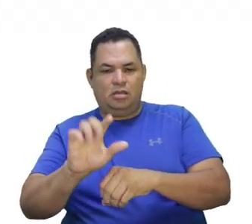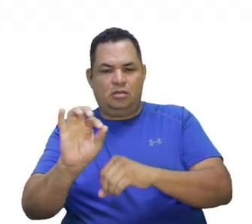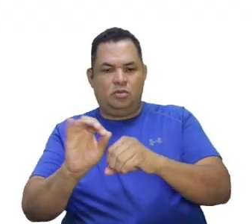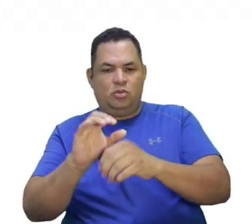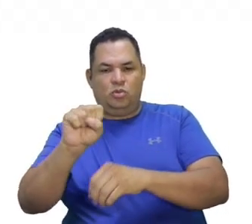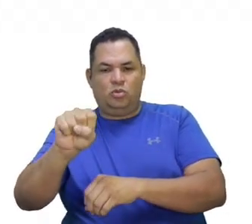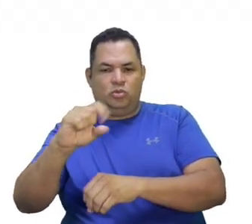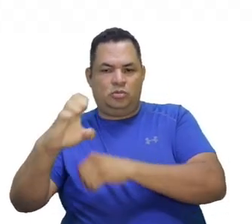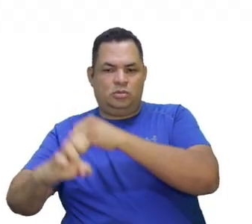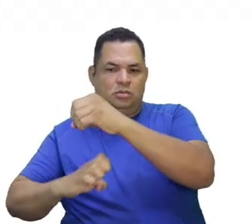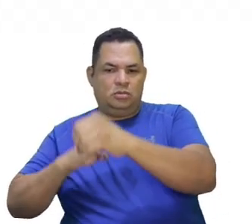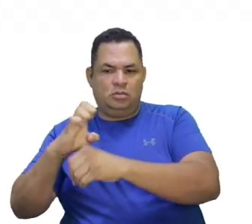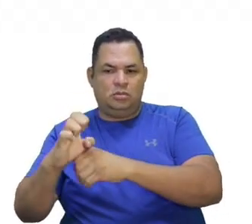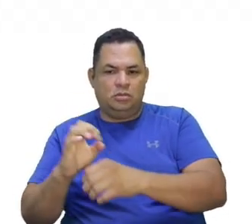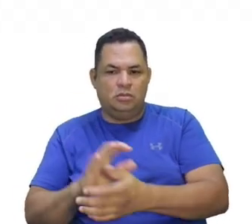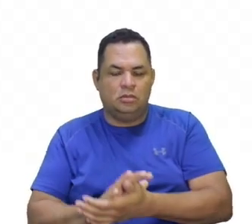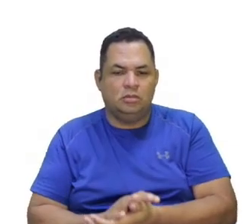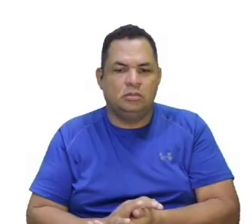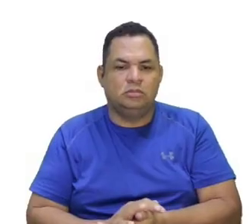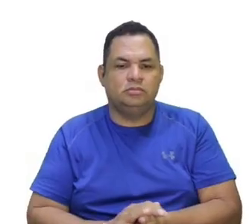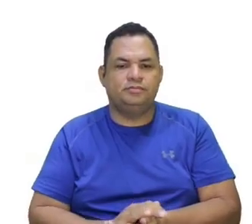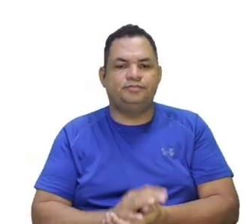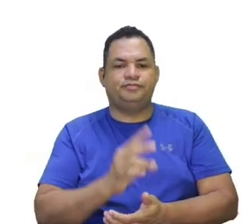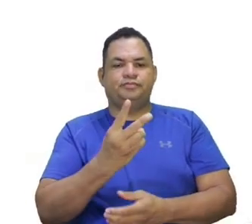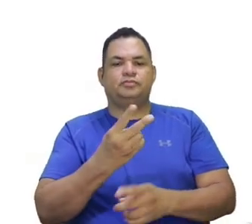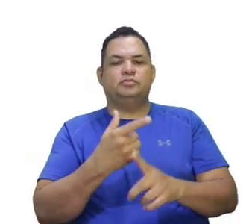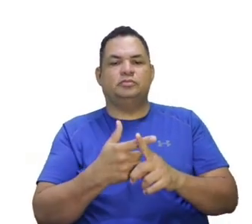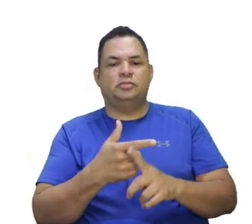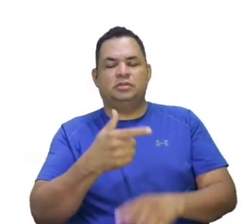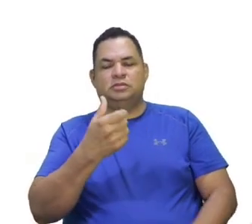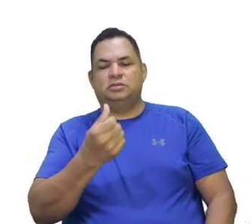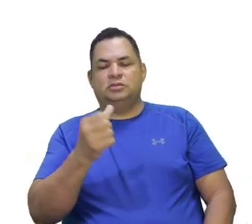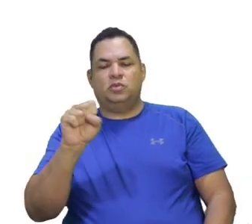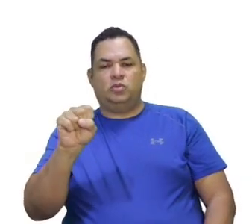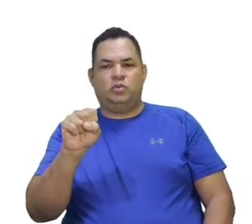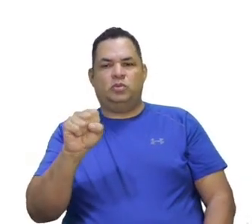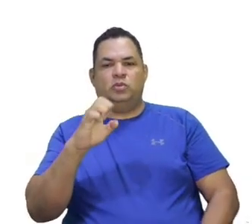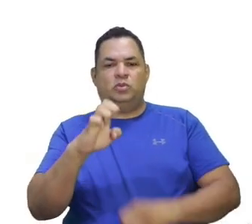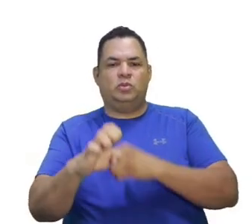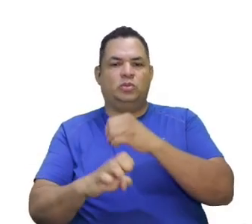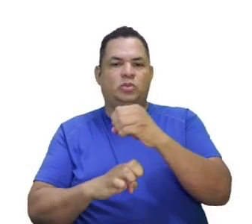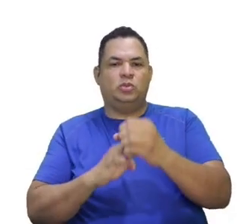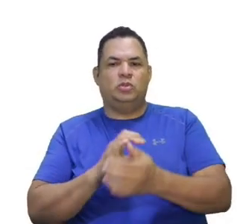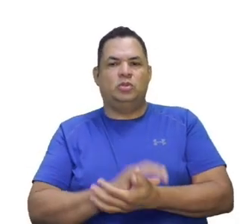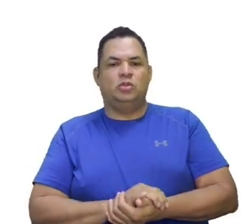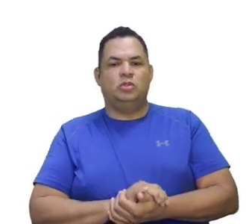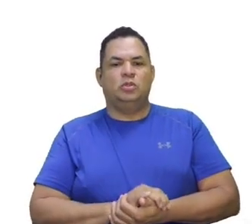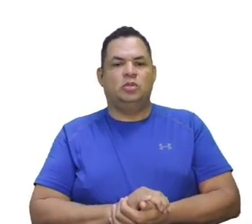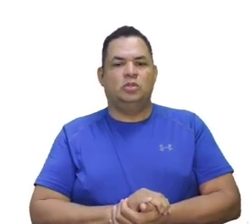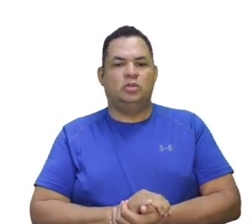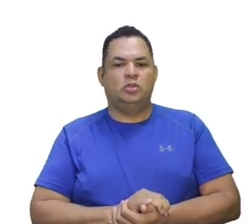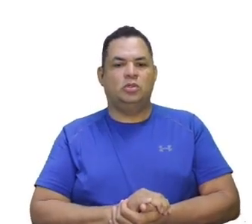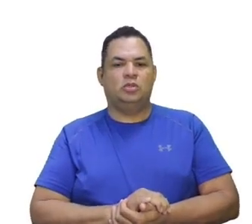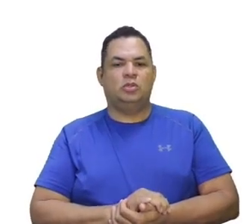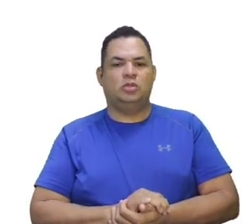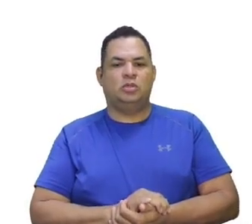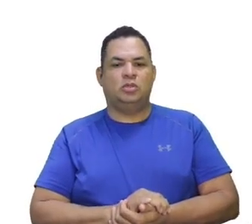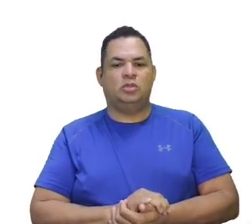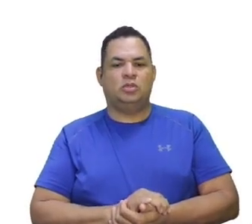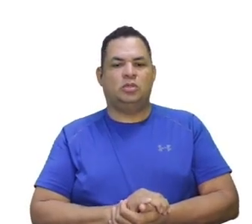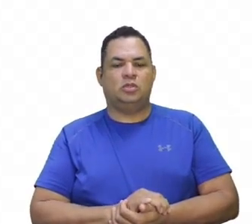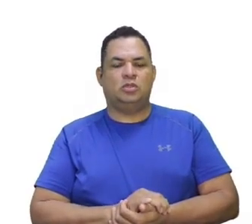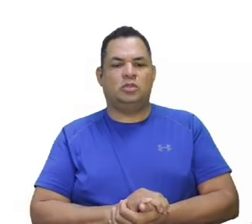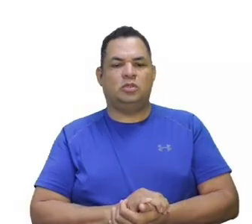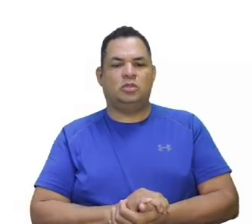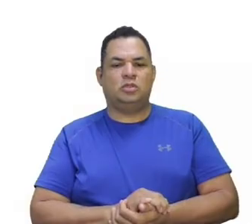tem 8 elétrons. 2 mais 6, 8 elétrons. Isso quer dizer que a distribuição eletrônica do